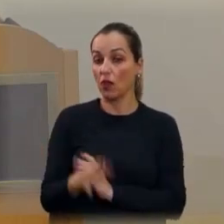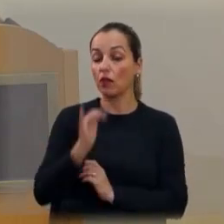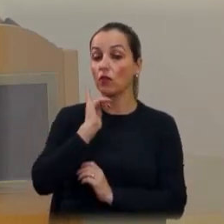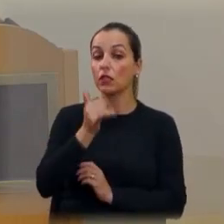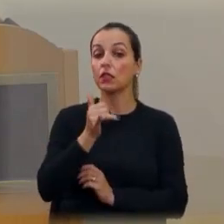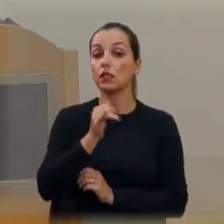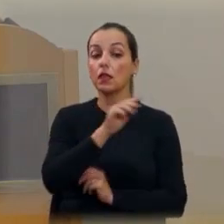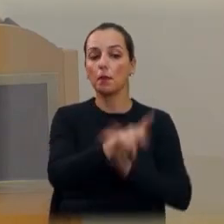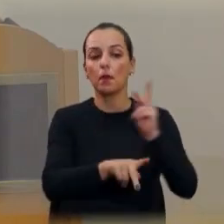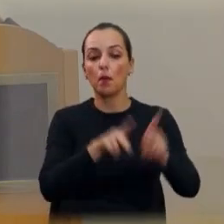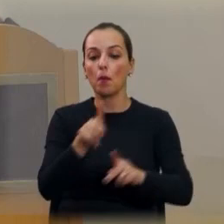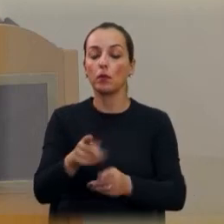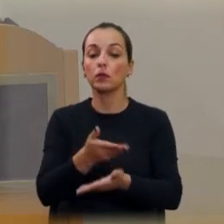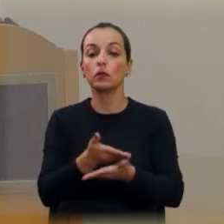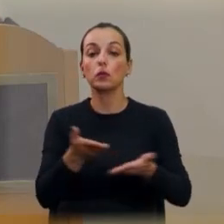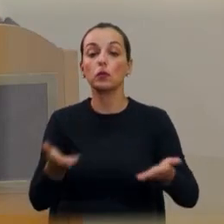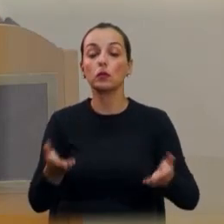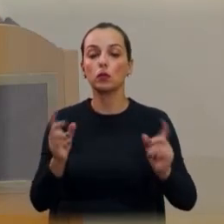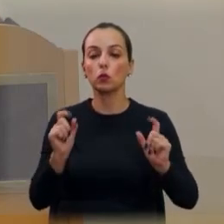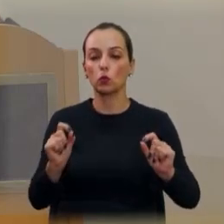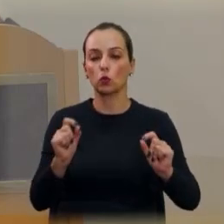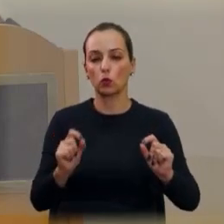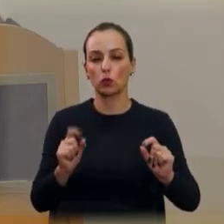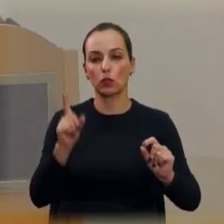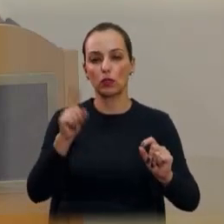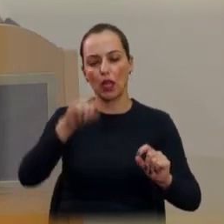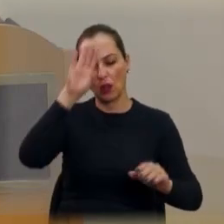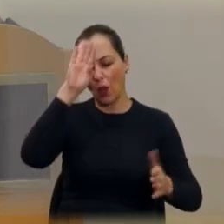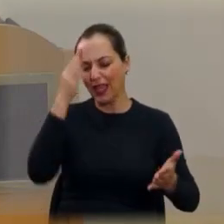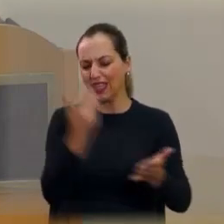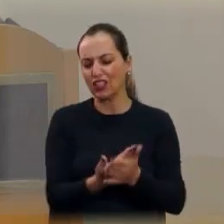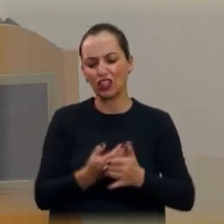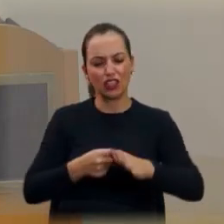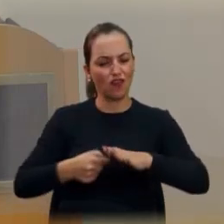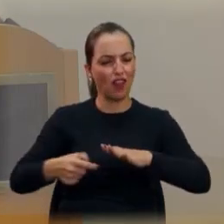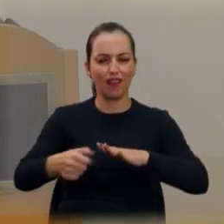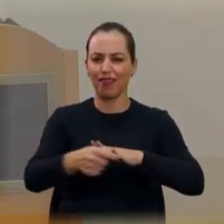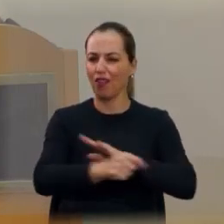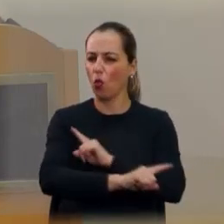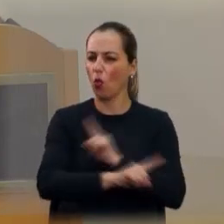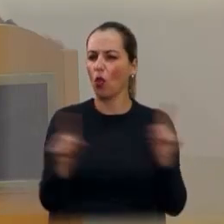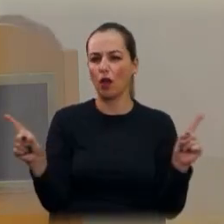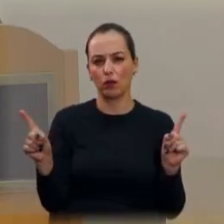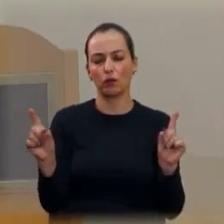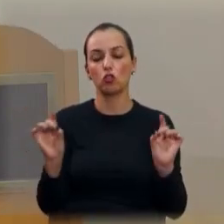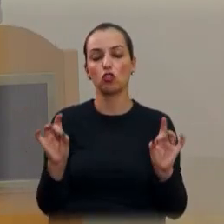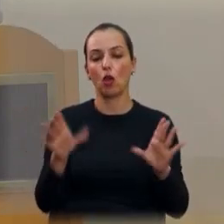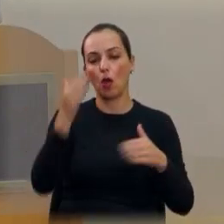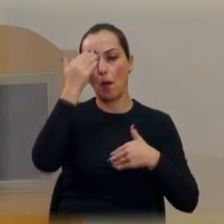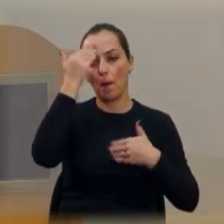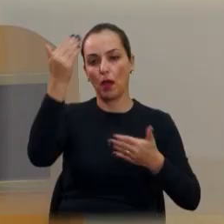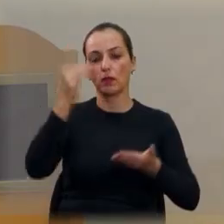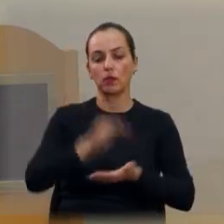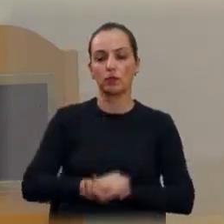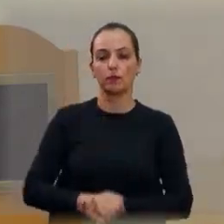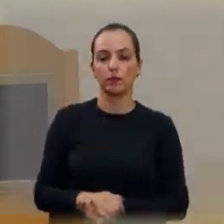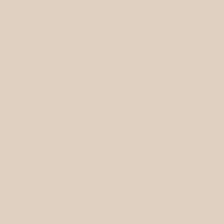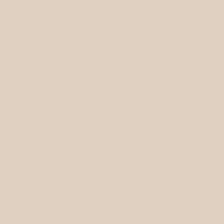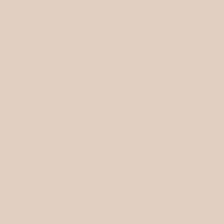dizer para a população que não acredita em fake news. Só isso. Obrigado, presidente.